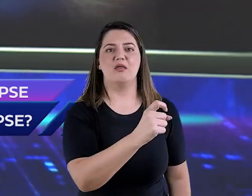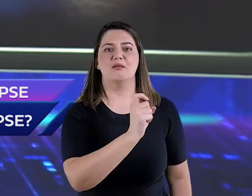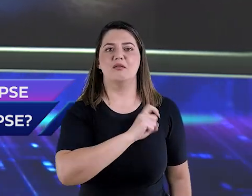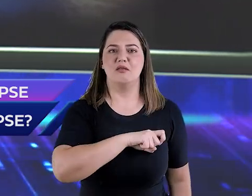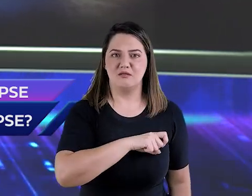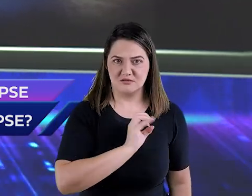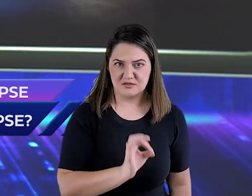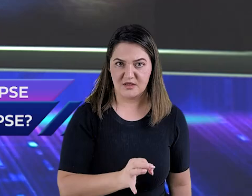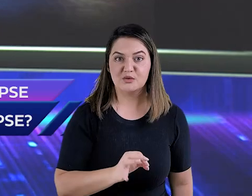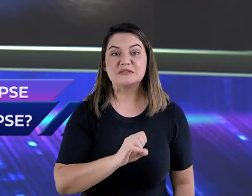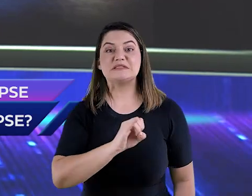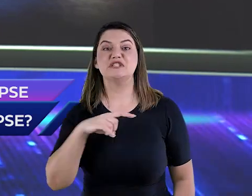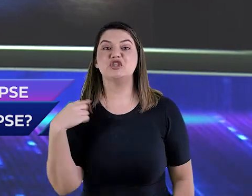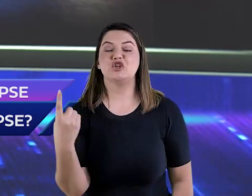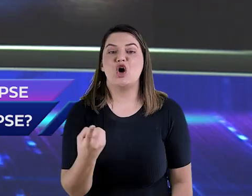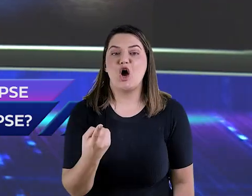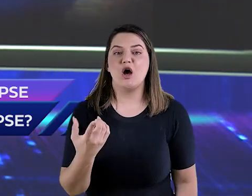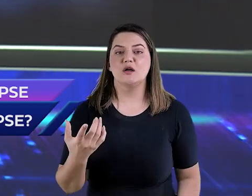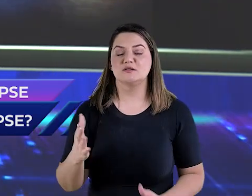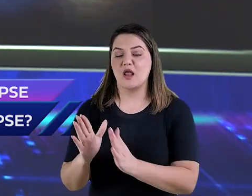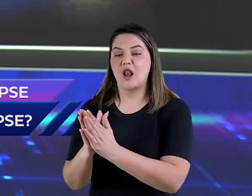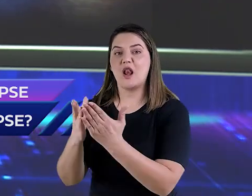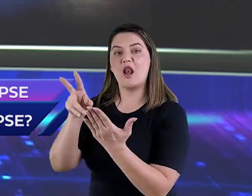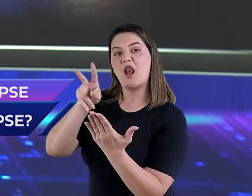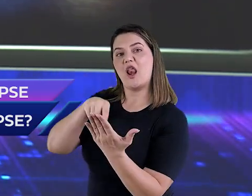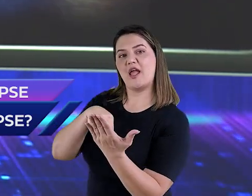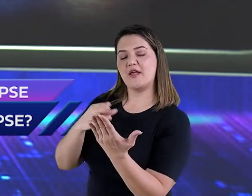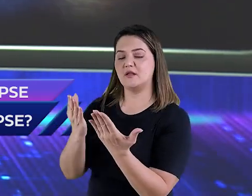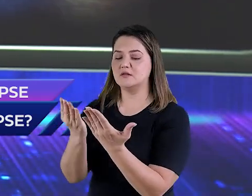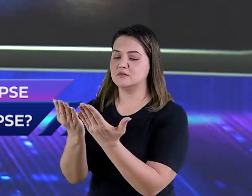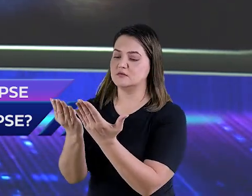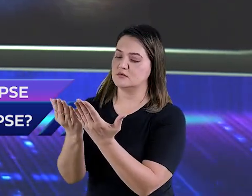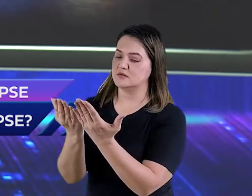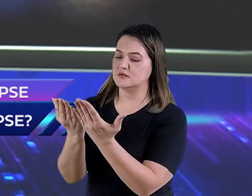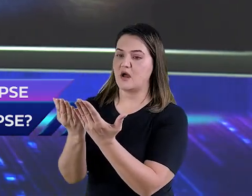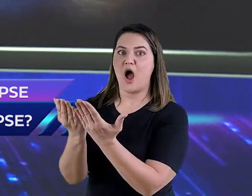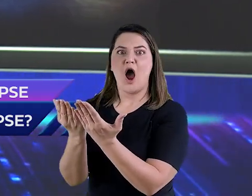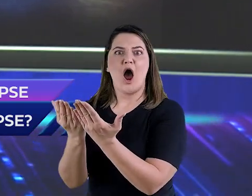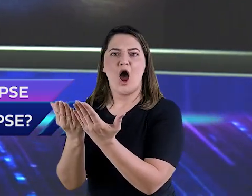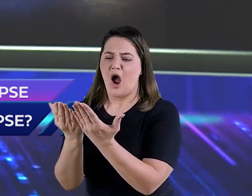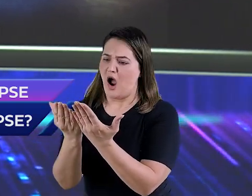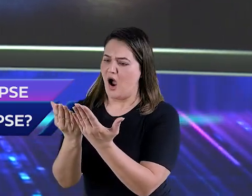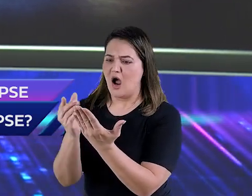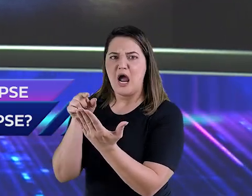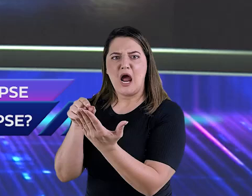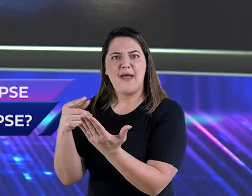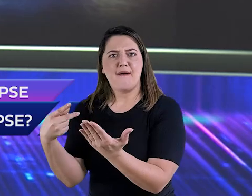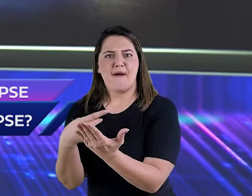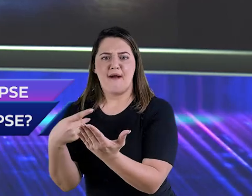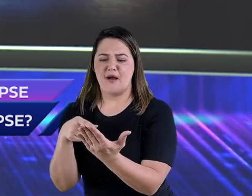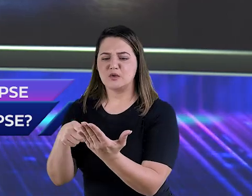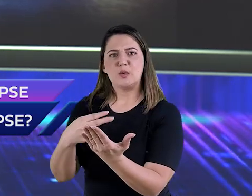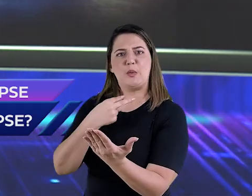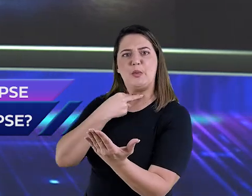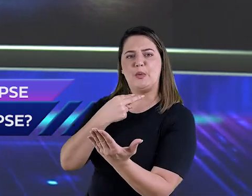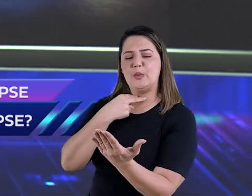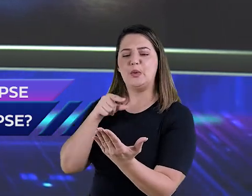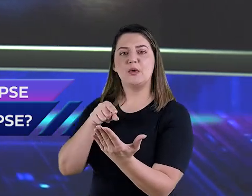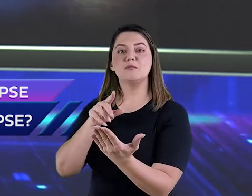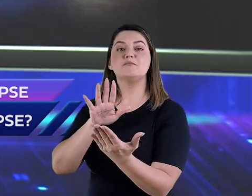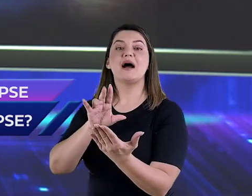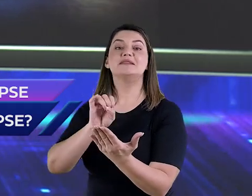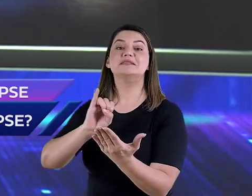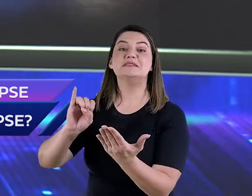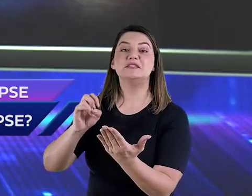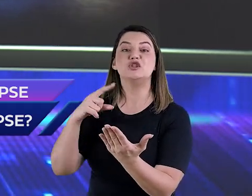aquele que nunca teve contato, entenderá como um ato mau. Mas para quem conhece, vai entender aquilo como um ato